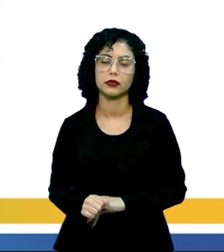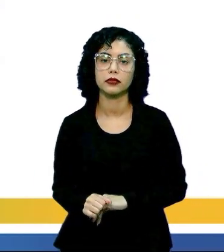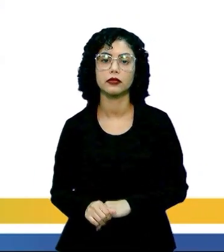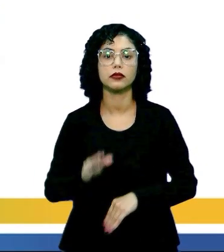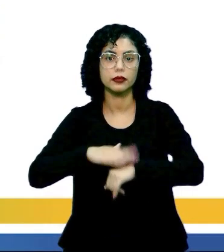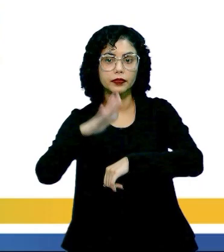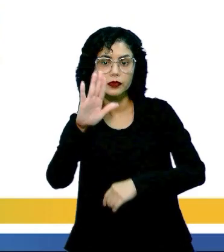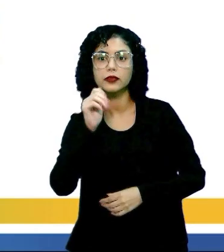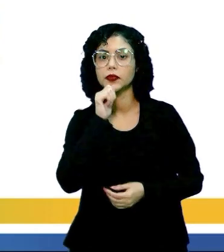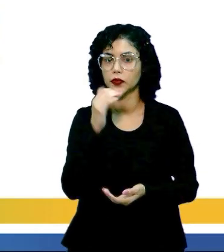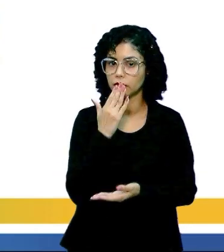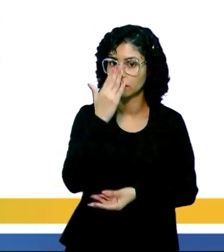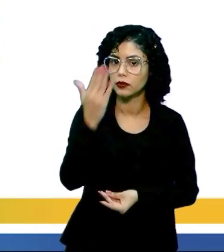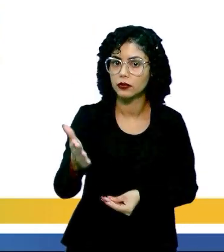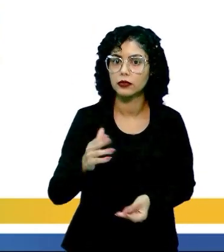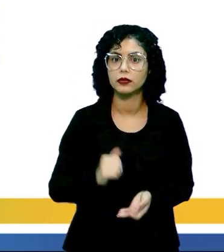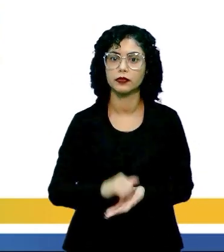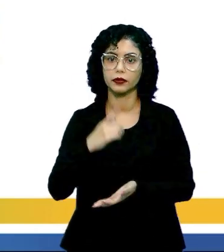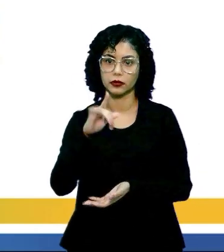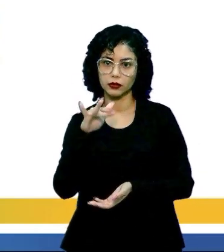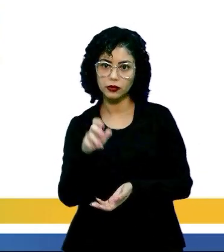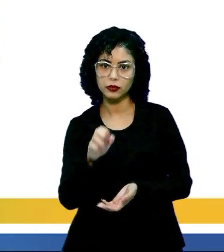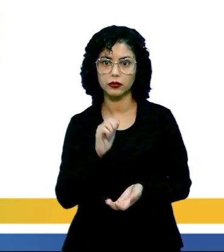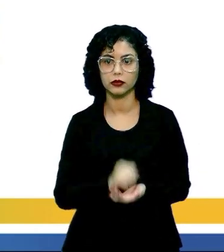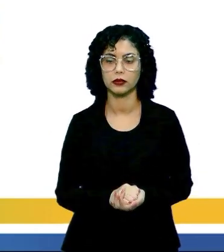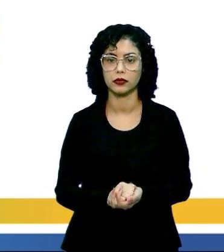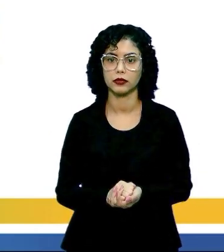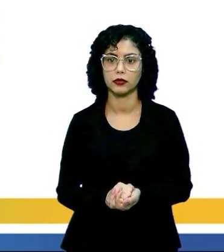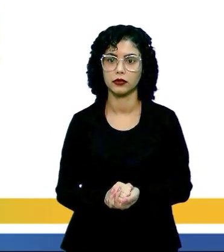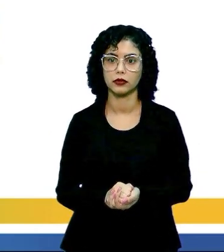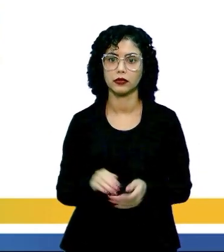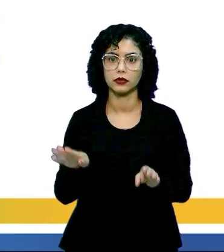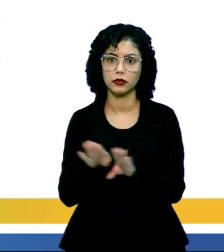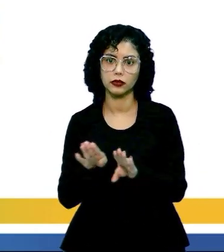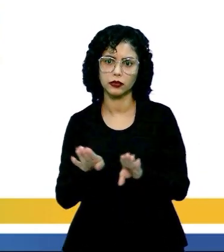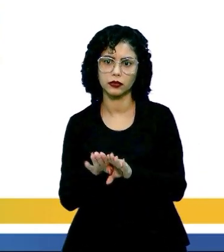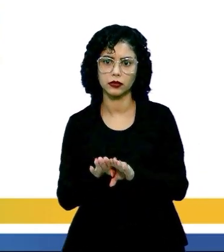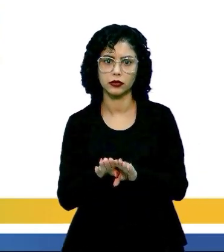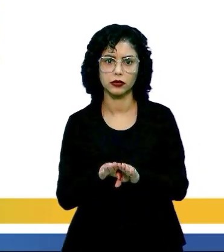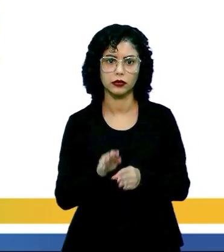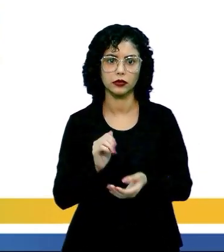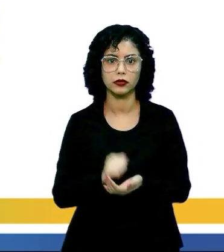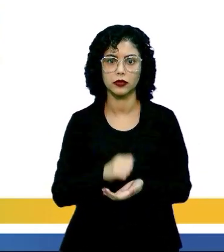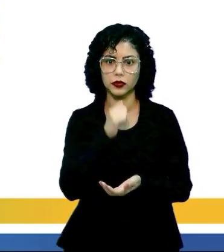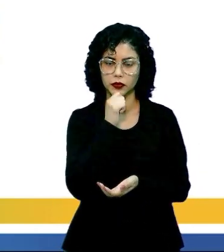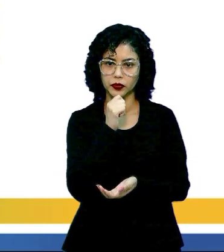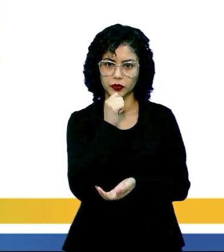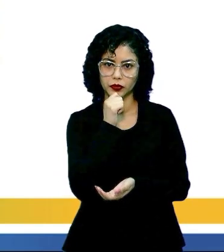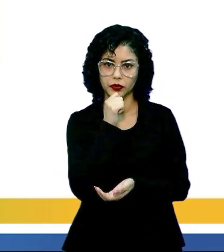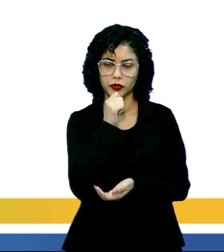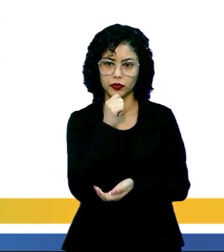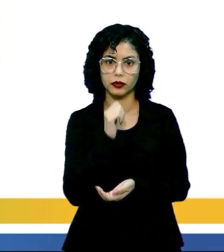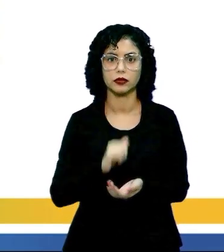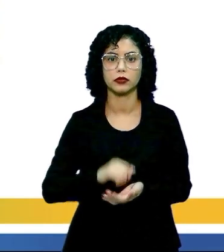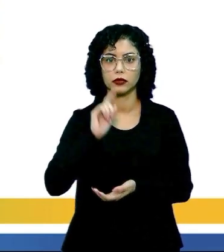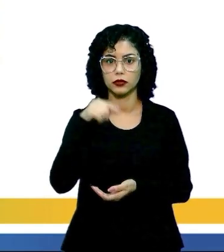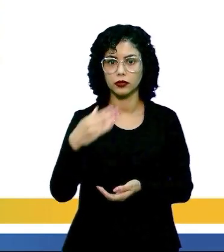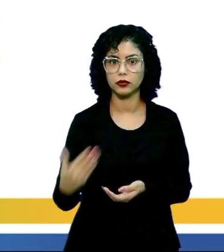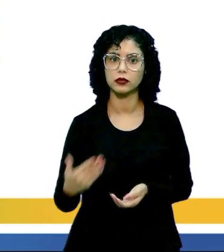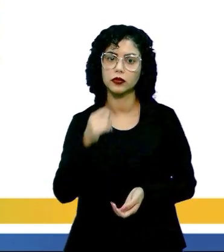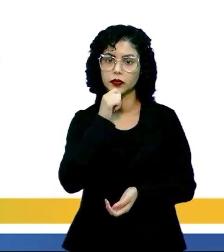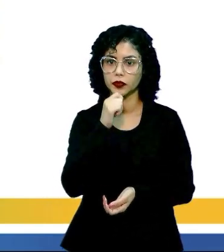E mais adiante, a plebe descontente recusou-se a alistar-se e os patrícios com